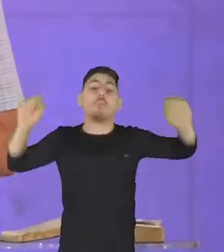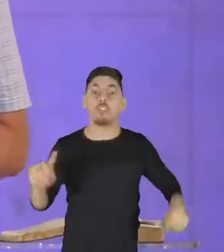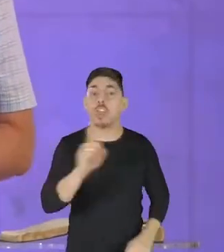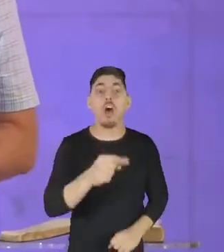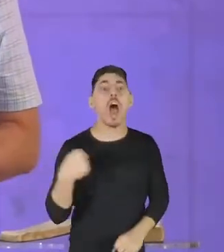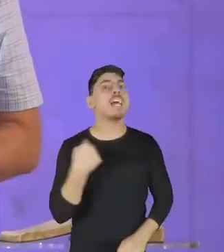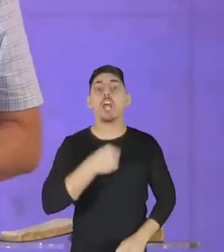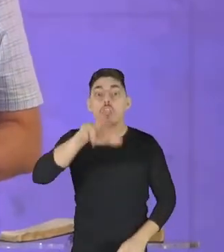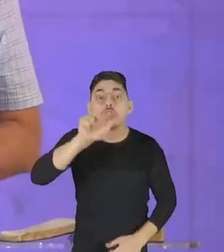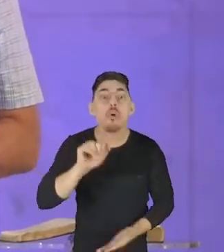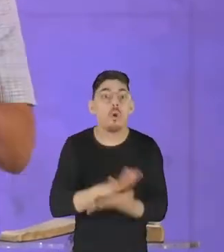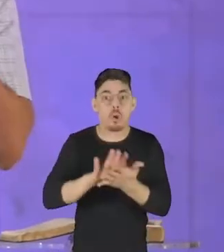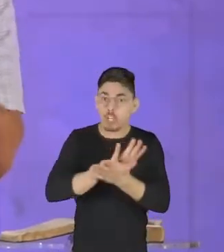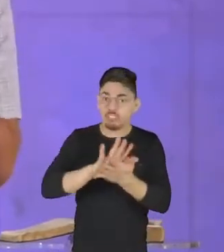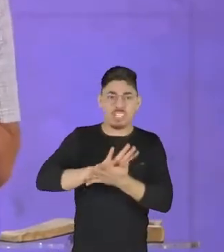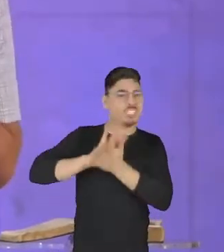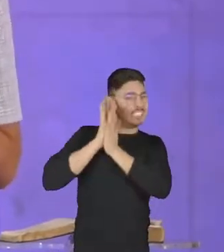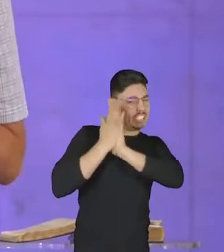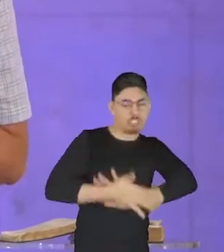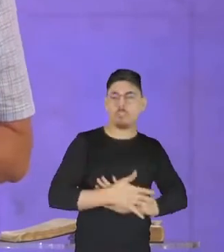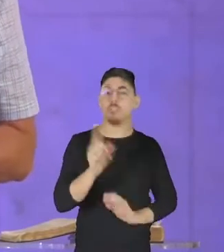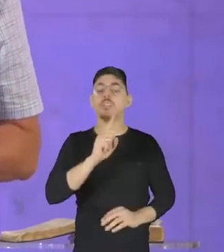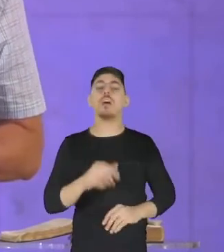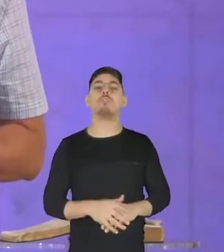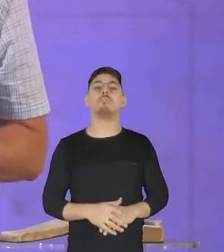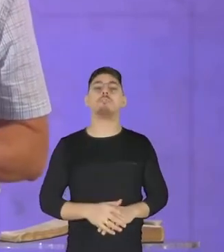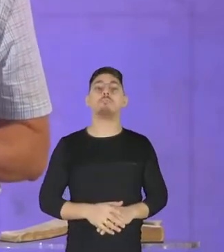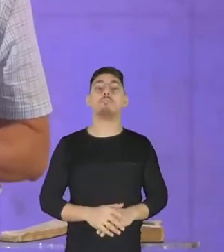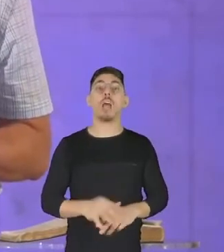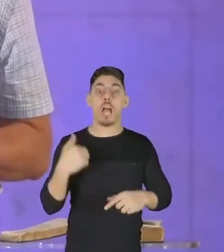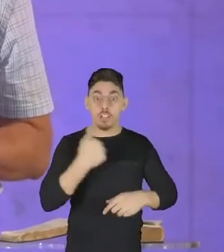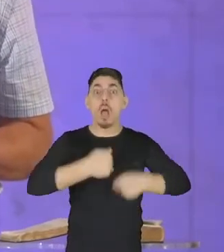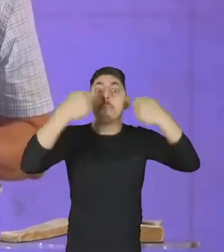destruídos. É o que nós precisamos.